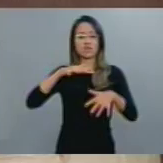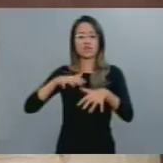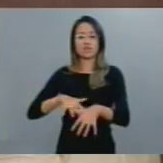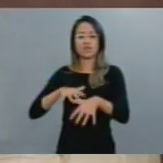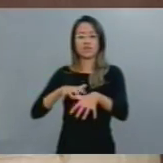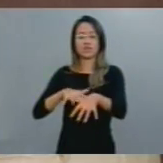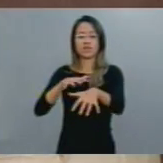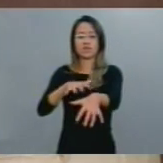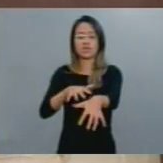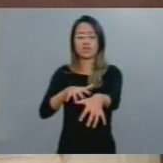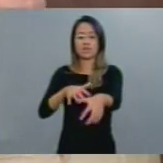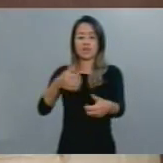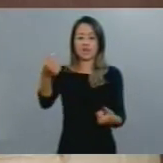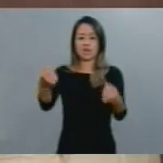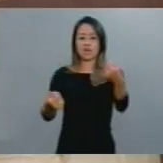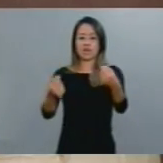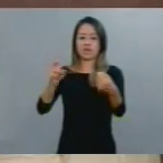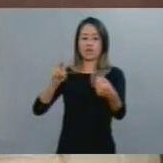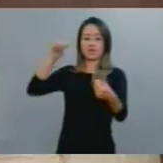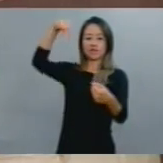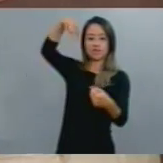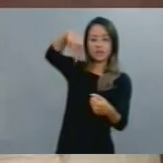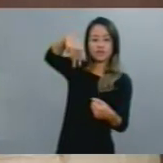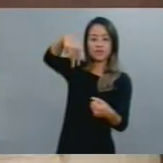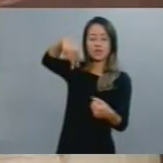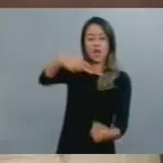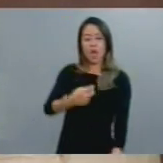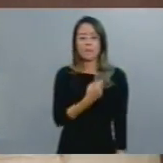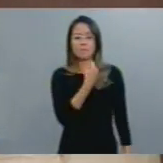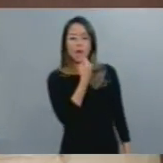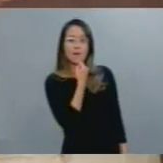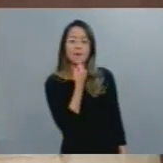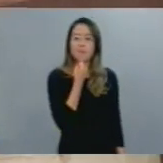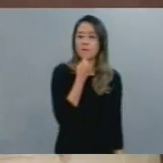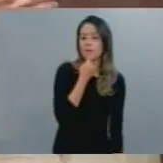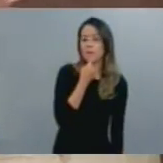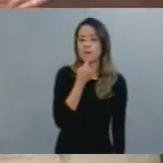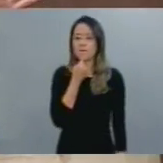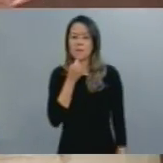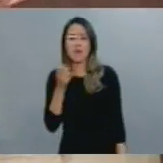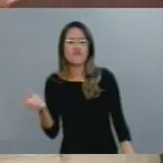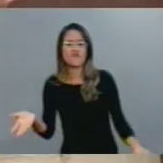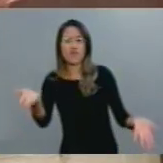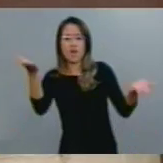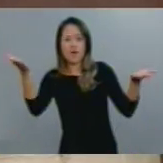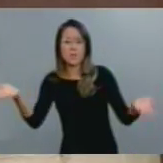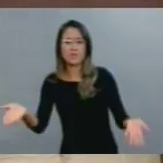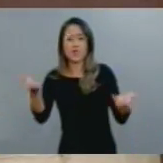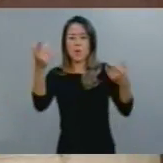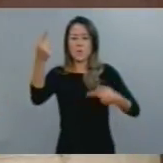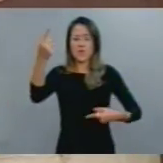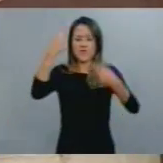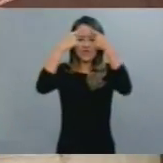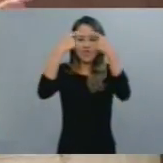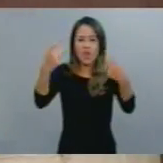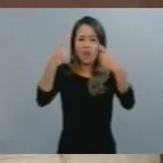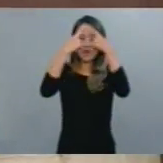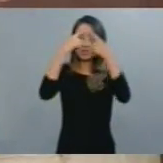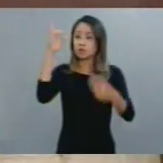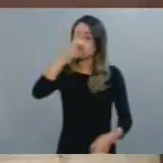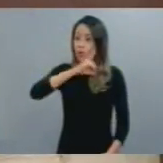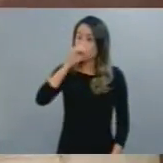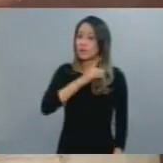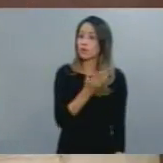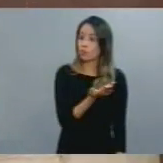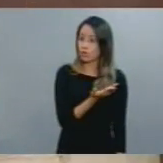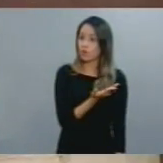frente do Congresso Nacional, na esplanada dos ministérios, impulsionar a violência. Agora, no domingo, dizer